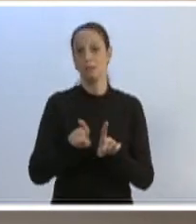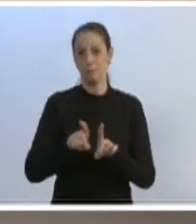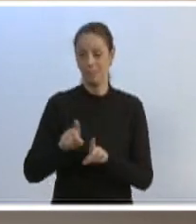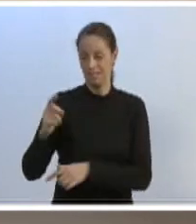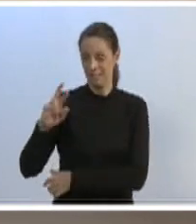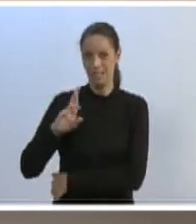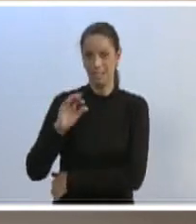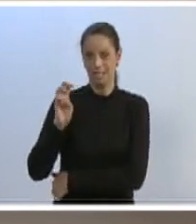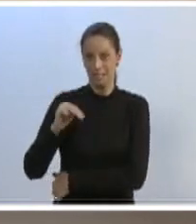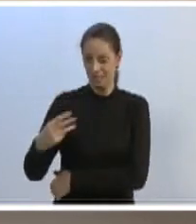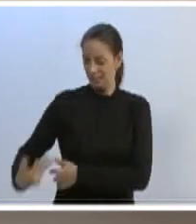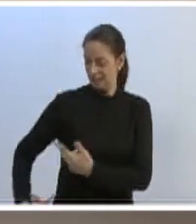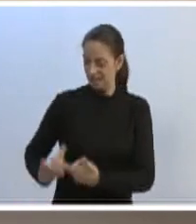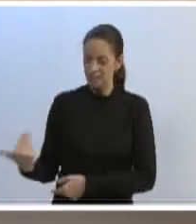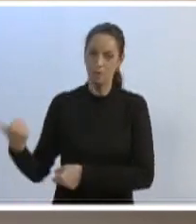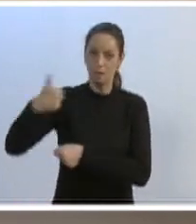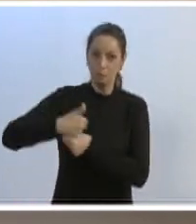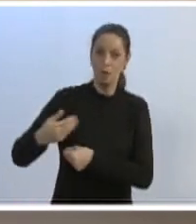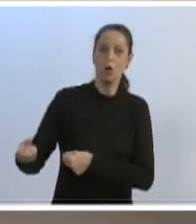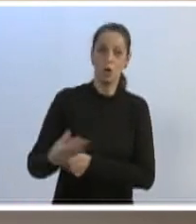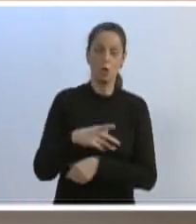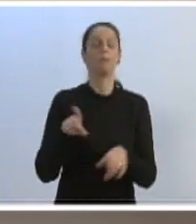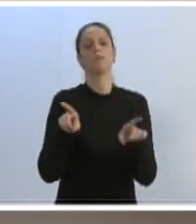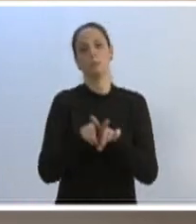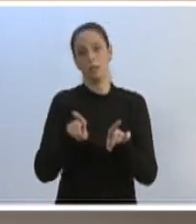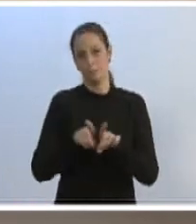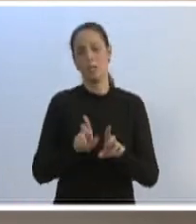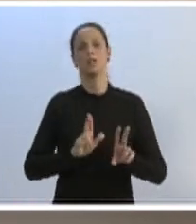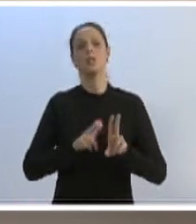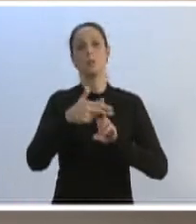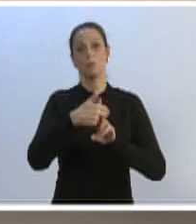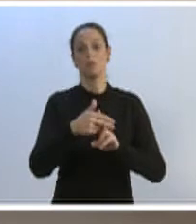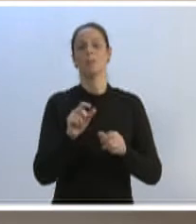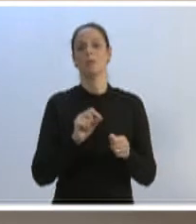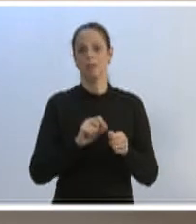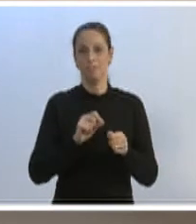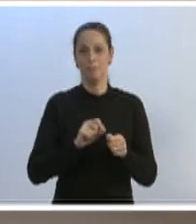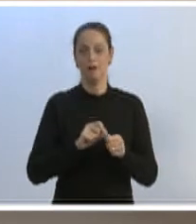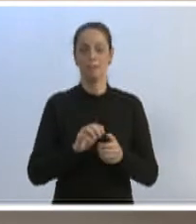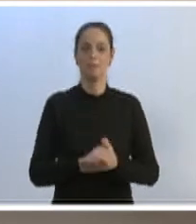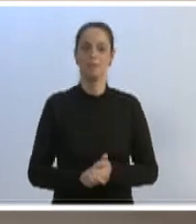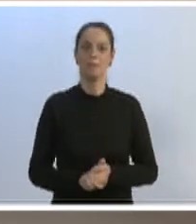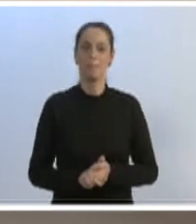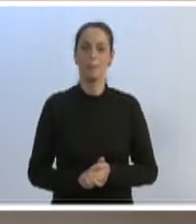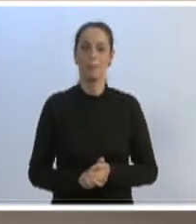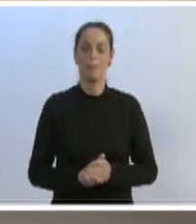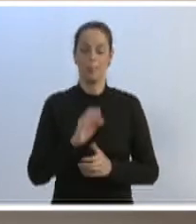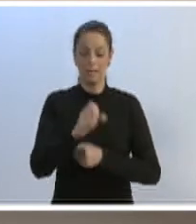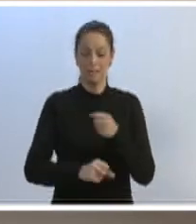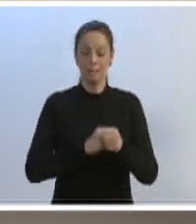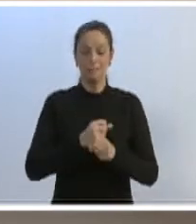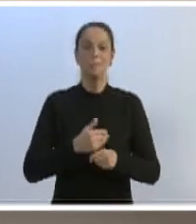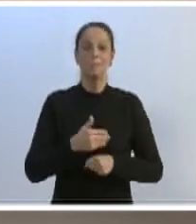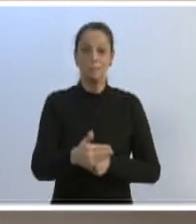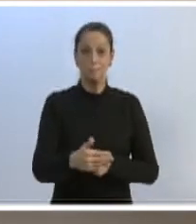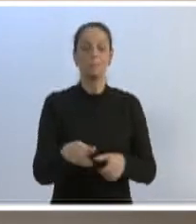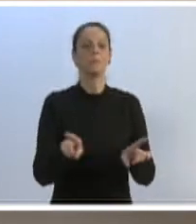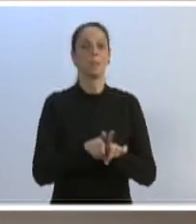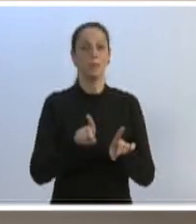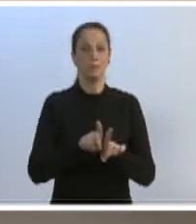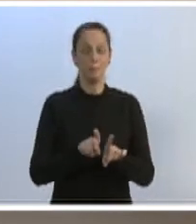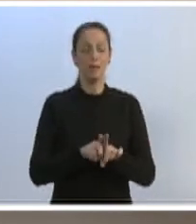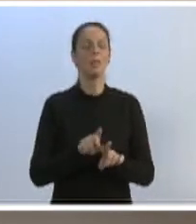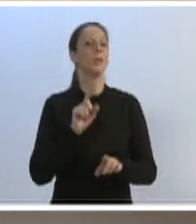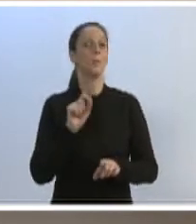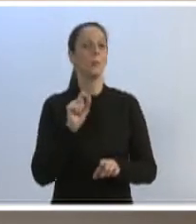em sua totalidade, são realizados pelo Sistema Único de Saúde, que incorporou, inclusive, esse ano, ainda no primeiro semestre, uma demanda antiga, que é